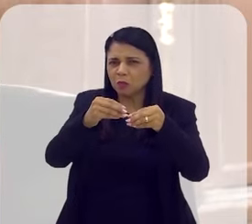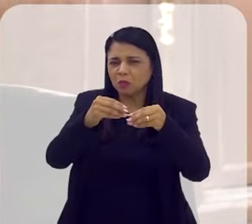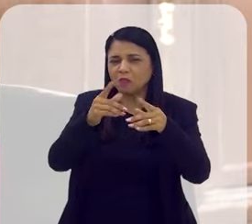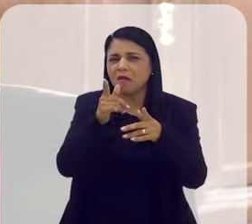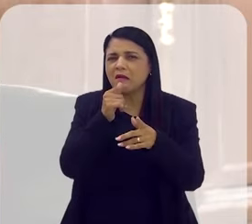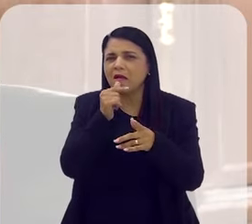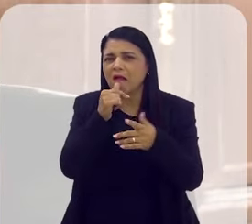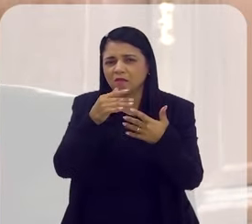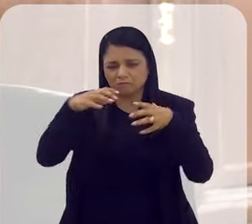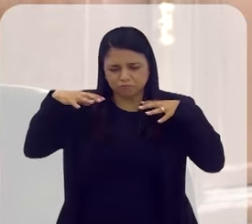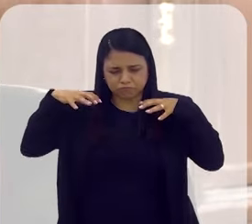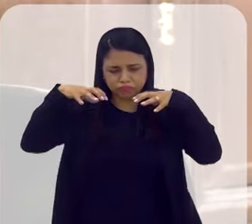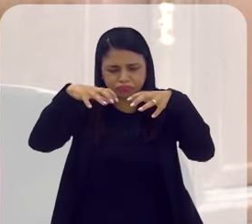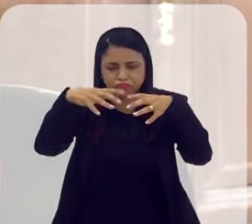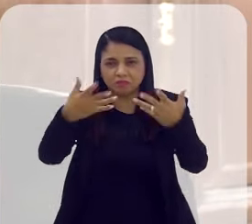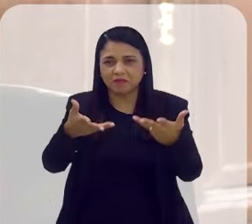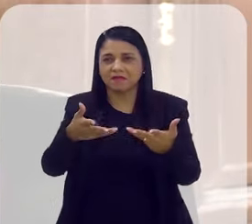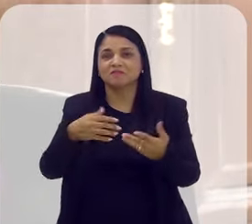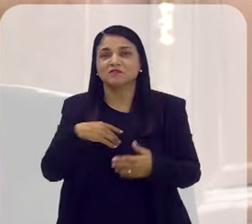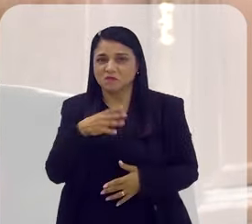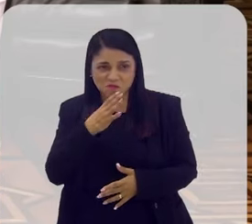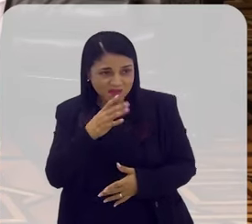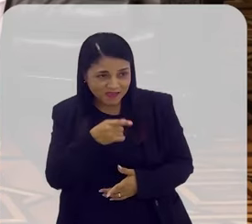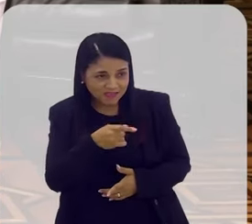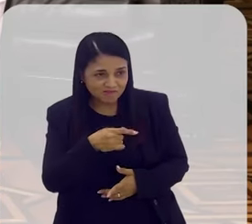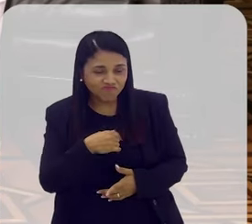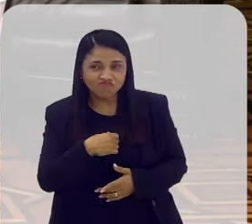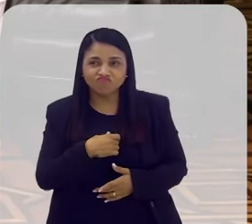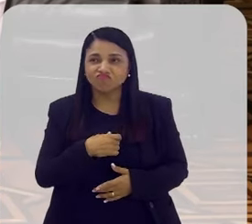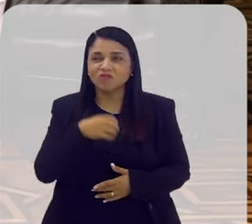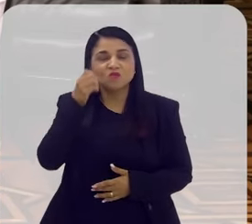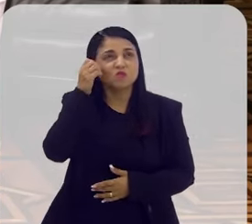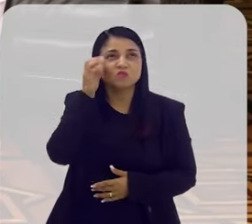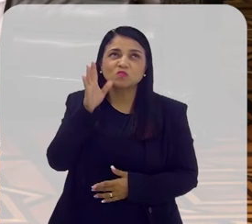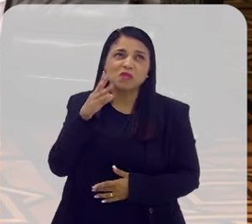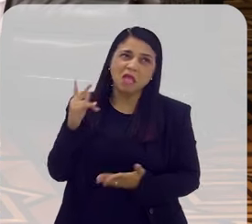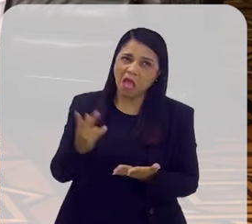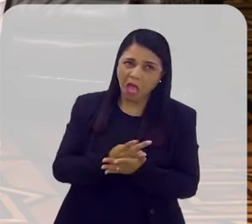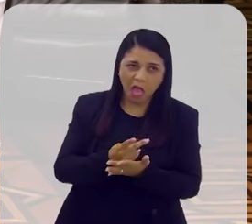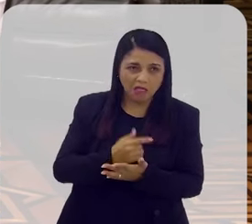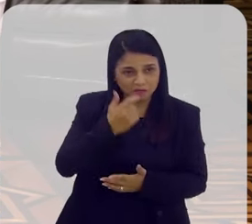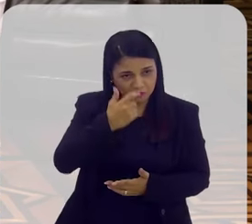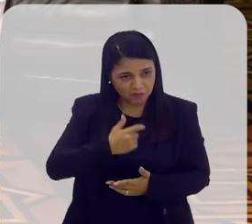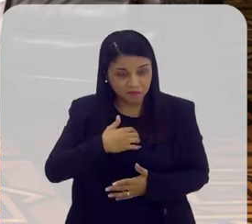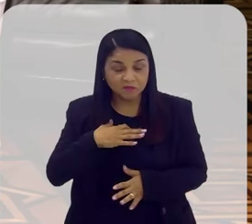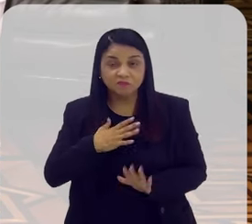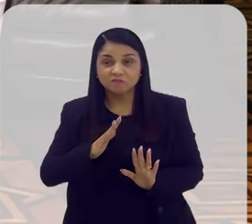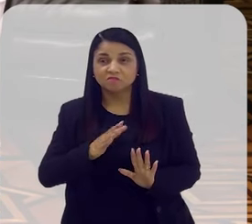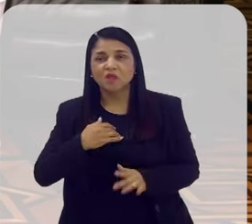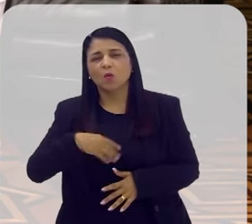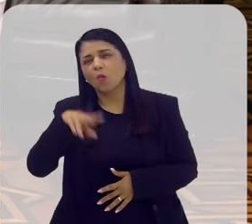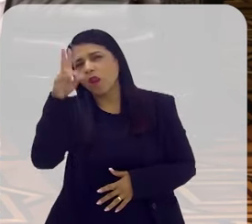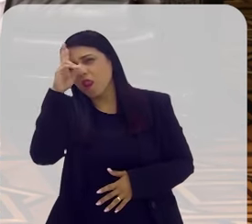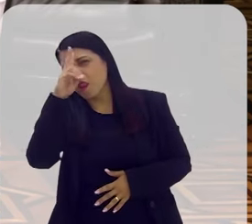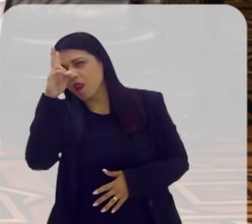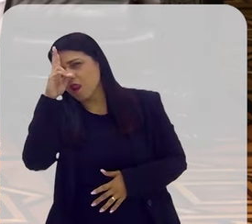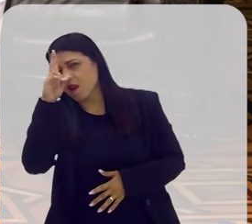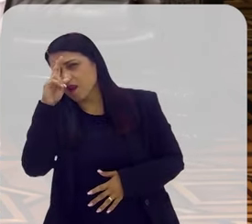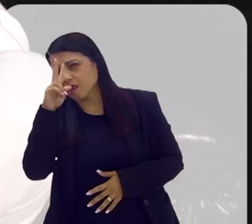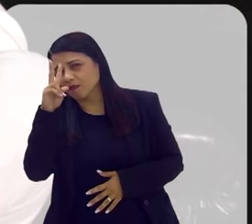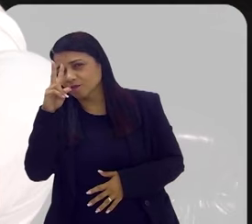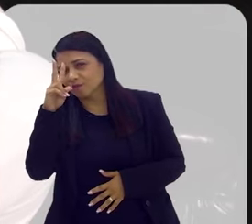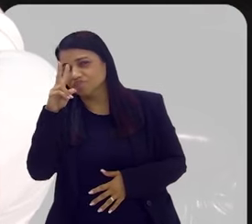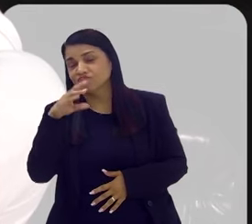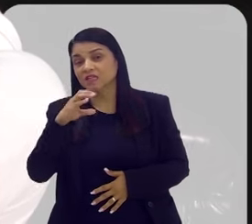está tudo molhado. Ah, que lindo. Vocês conhecem. Eu não sei se eu estou errado, Rosângela, mas eu